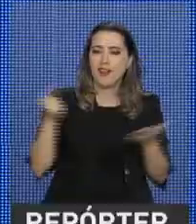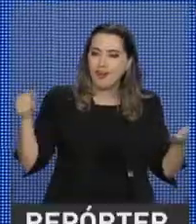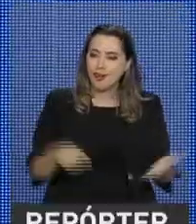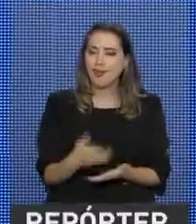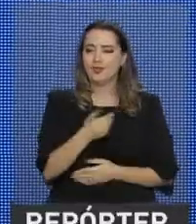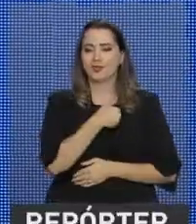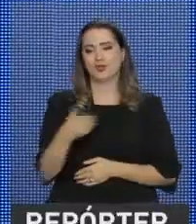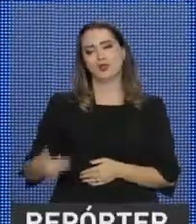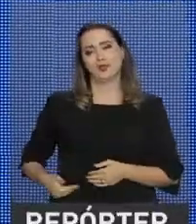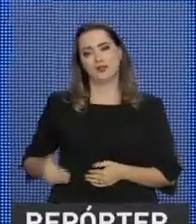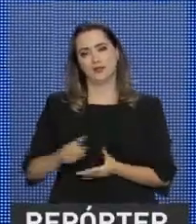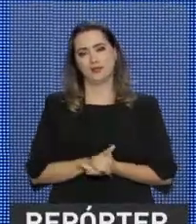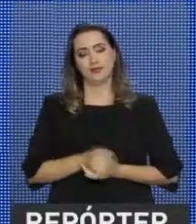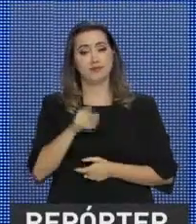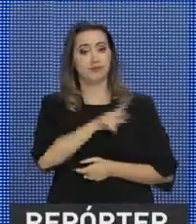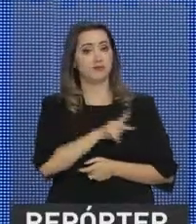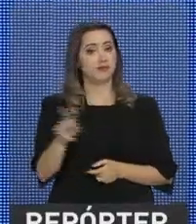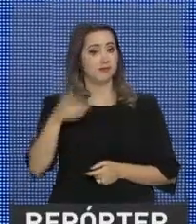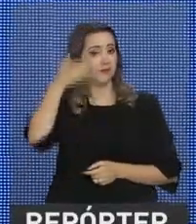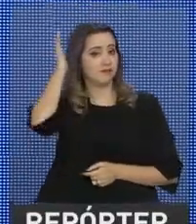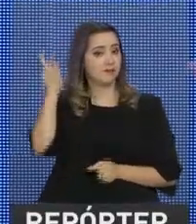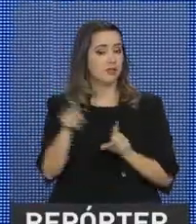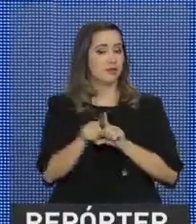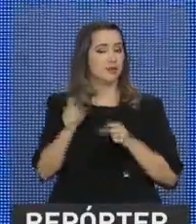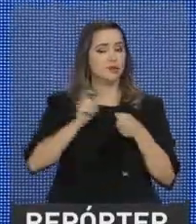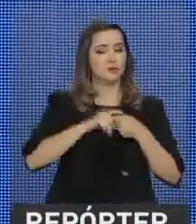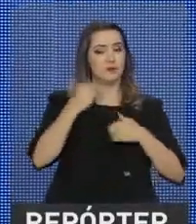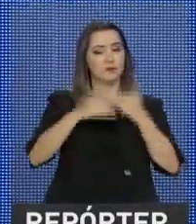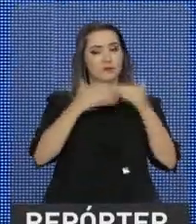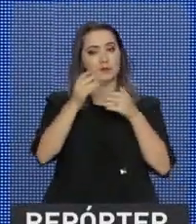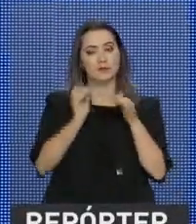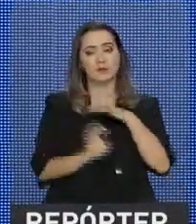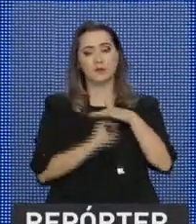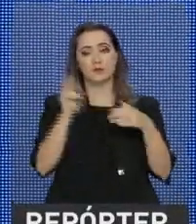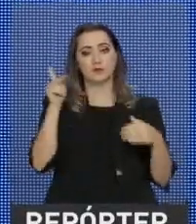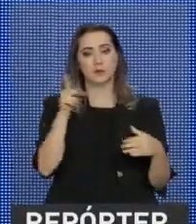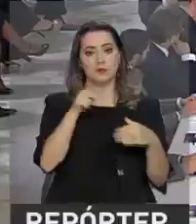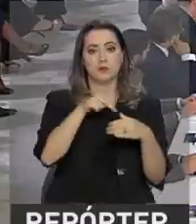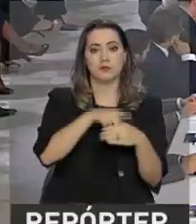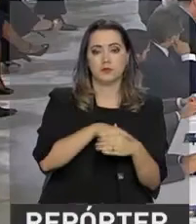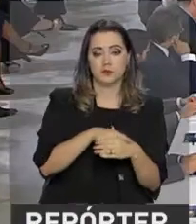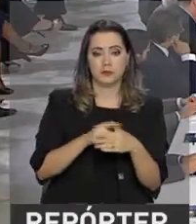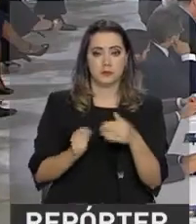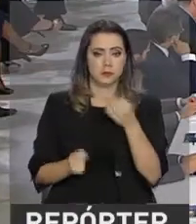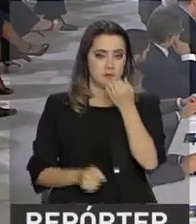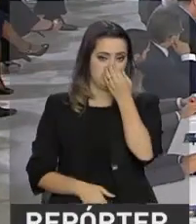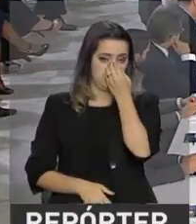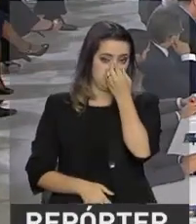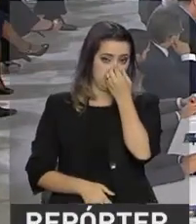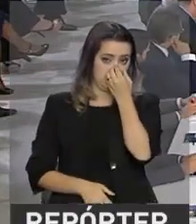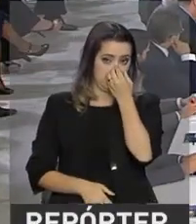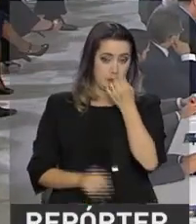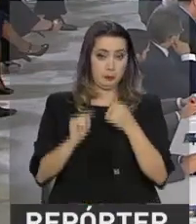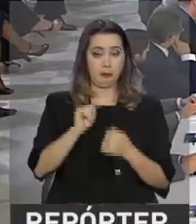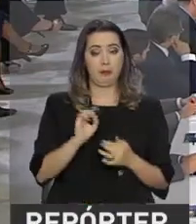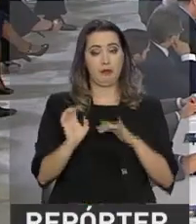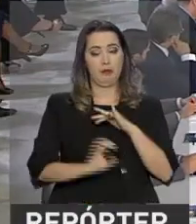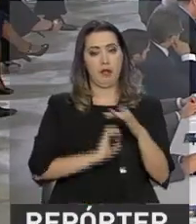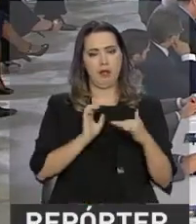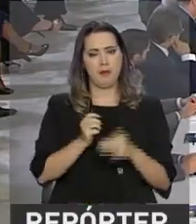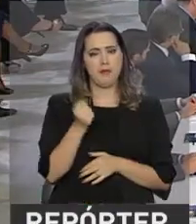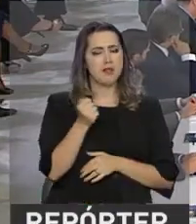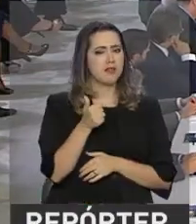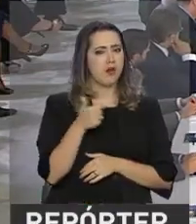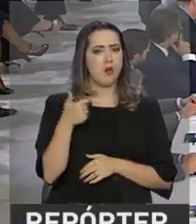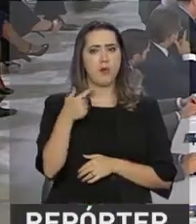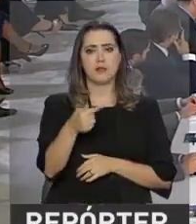o presidente michel temer também falou da recuperação da petrobras a empresa acaba de obter quase 7